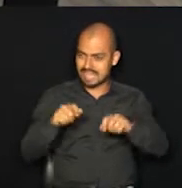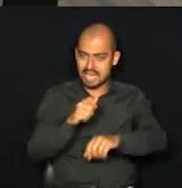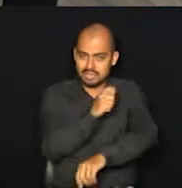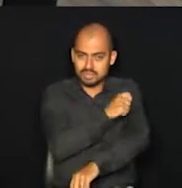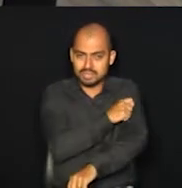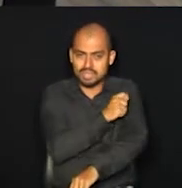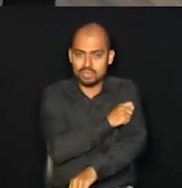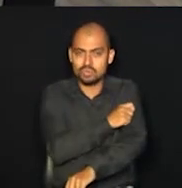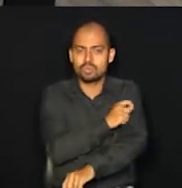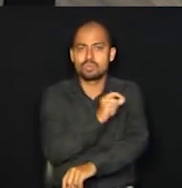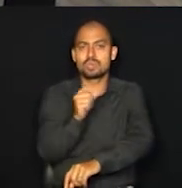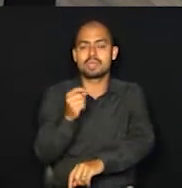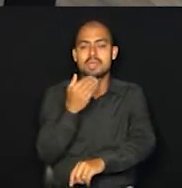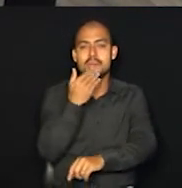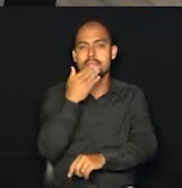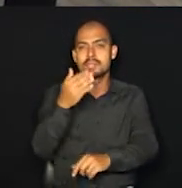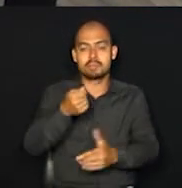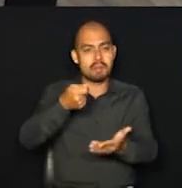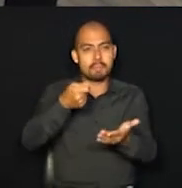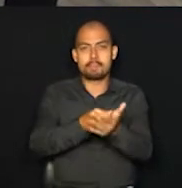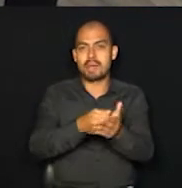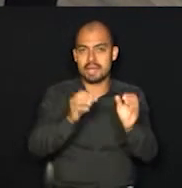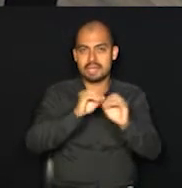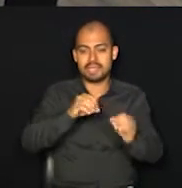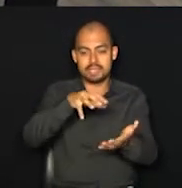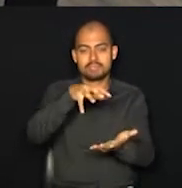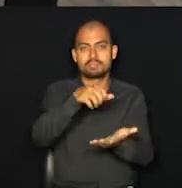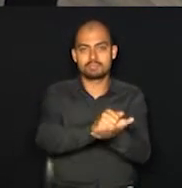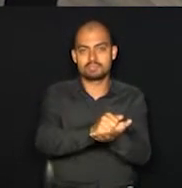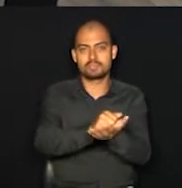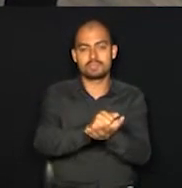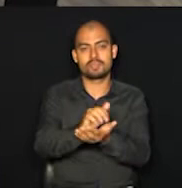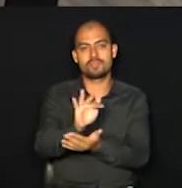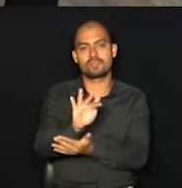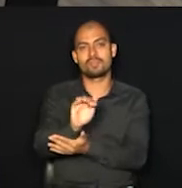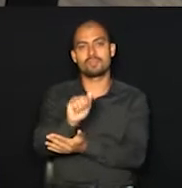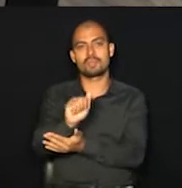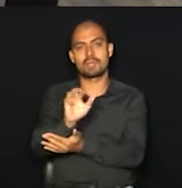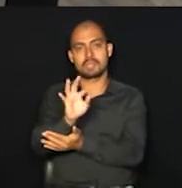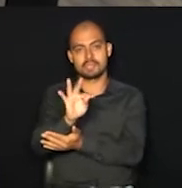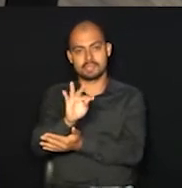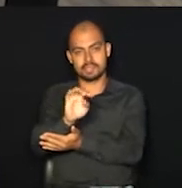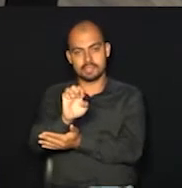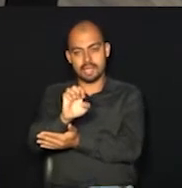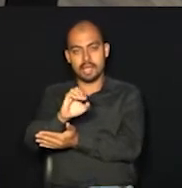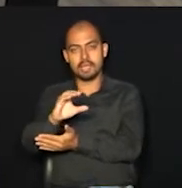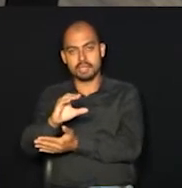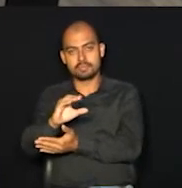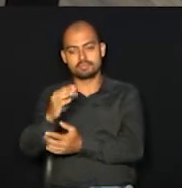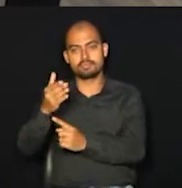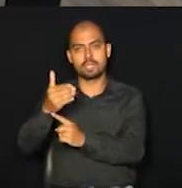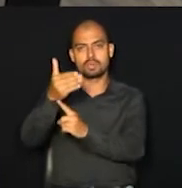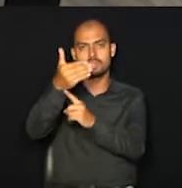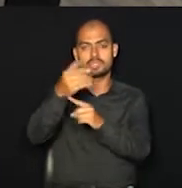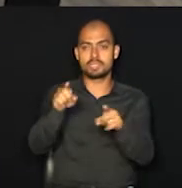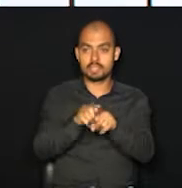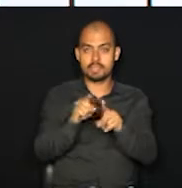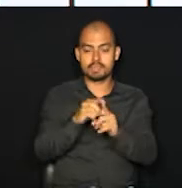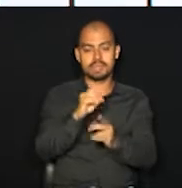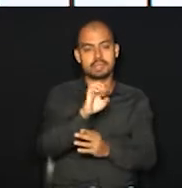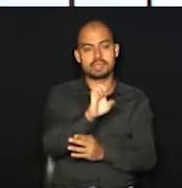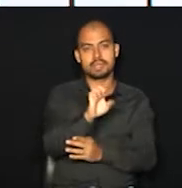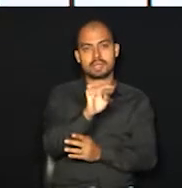que querem pedir a isenção da inscrição para a FATEC, Faculdade de Tecnologia, e também para as ETECs? Isso mesmo,